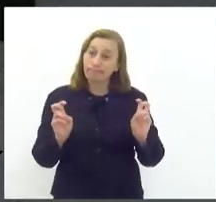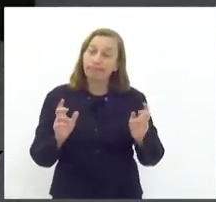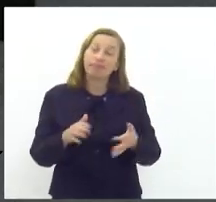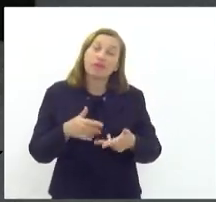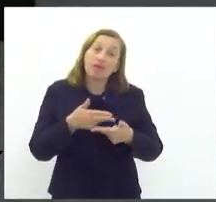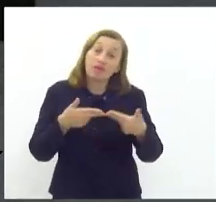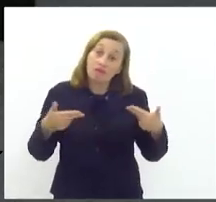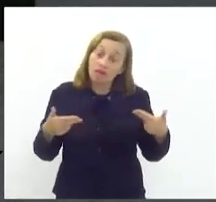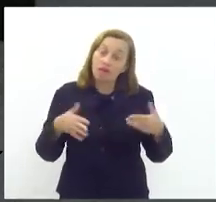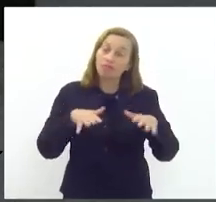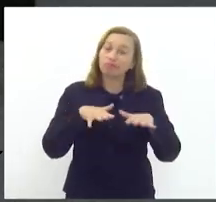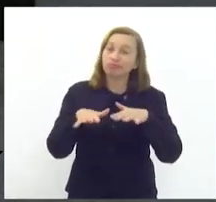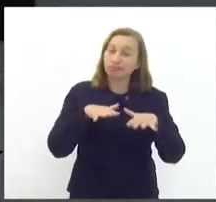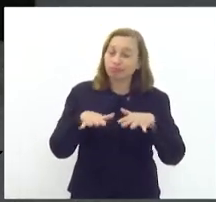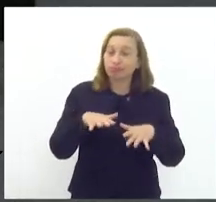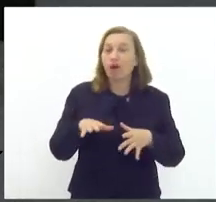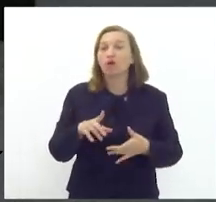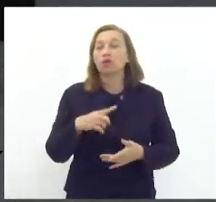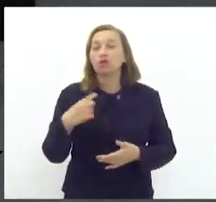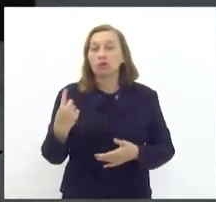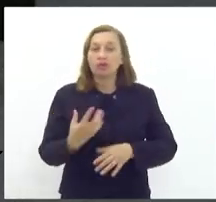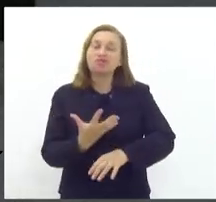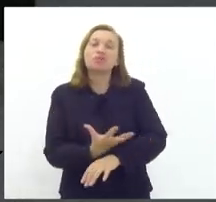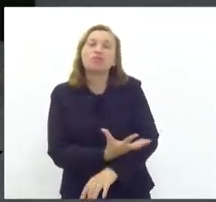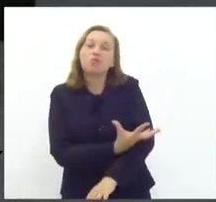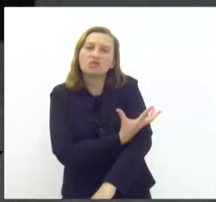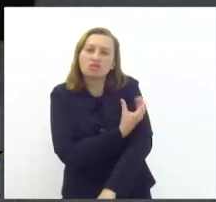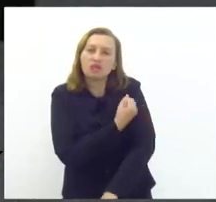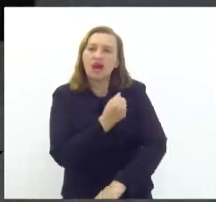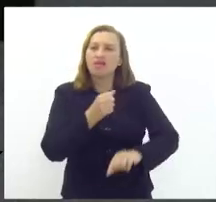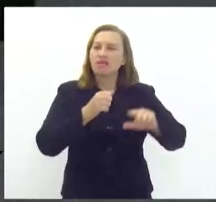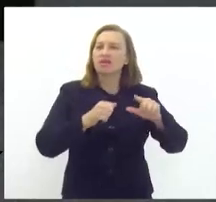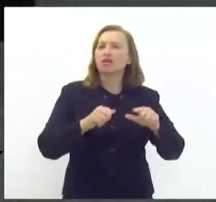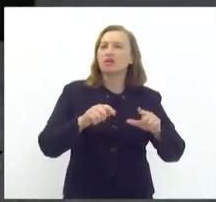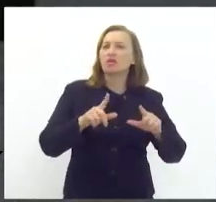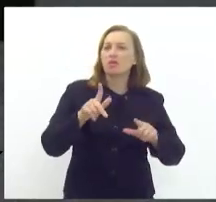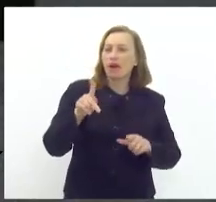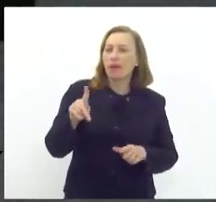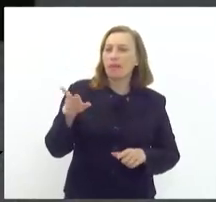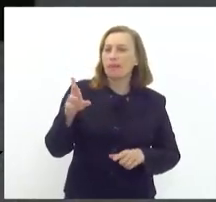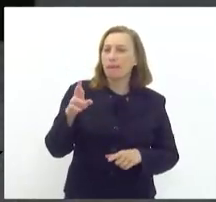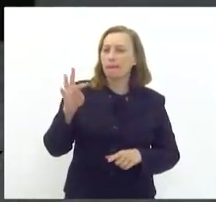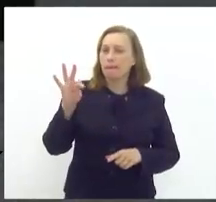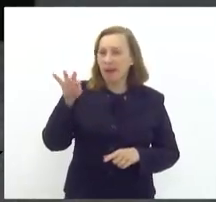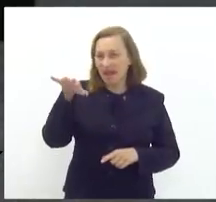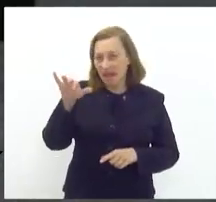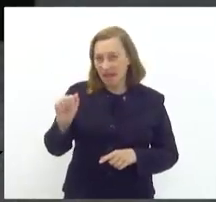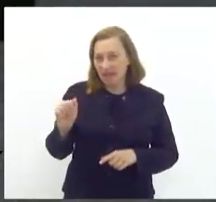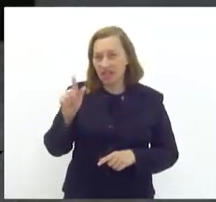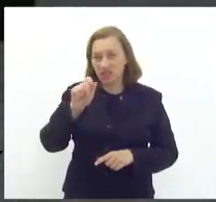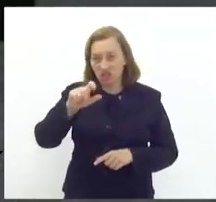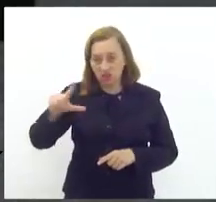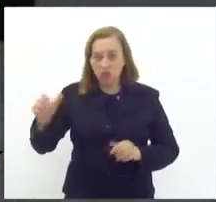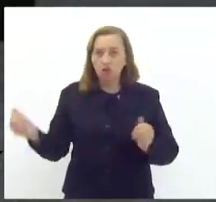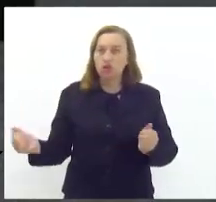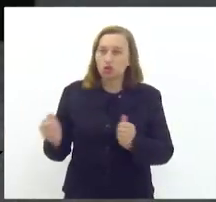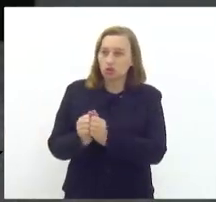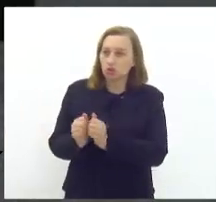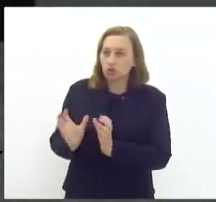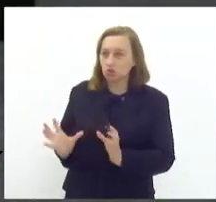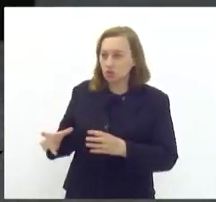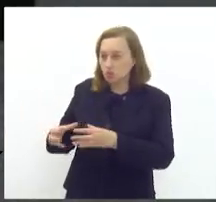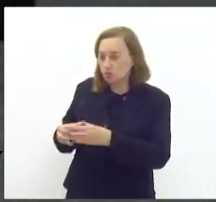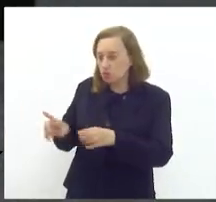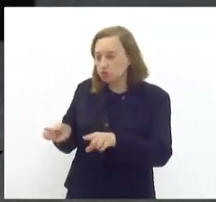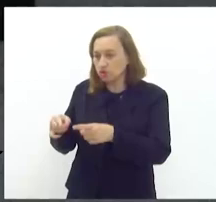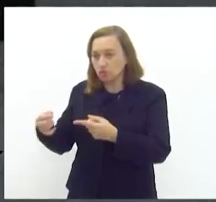várias manifestações enquanto a gente se emocionava com a preta Gil acompanhada da orquestra Maré Do amanhã